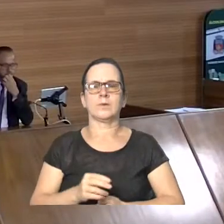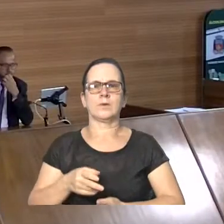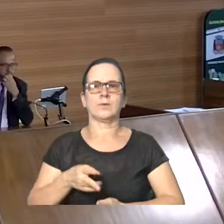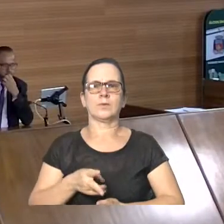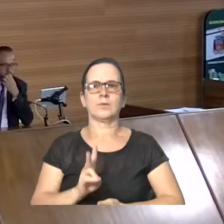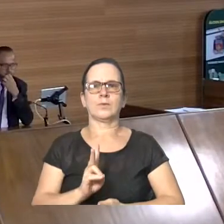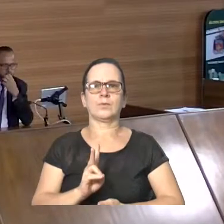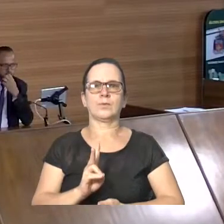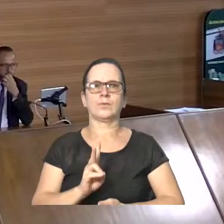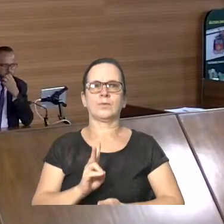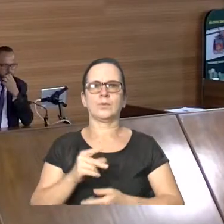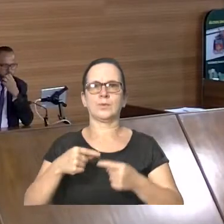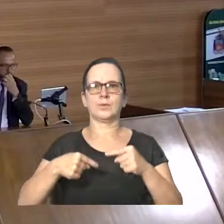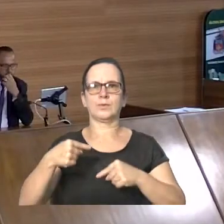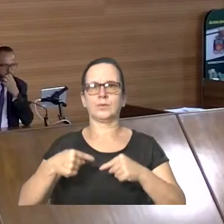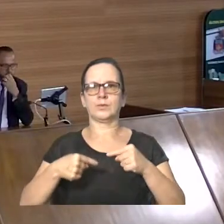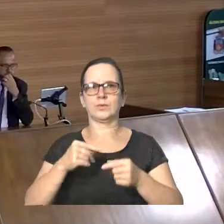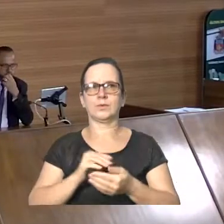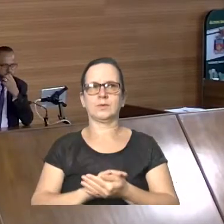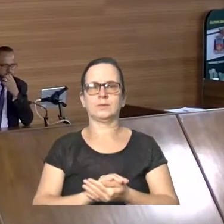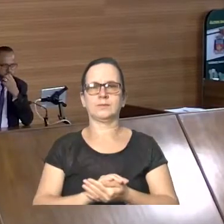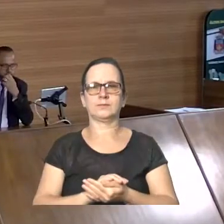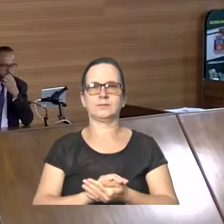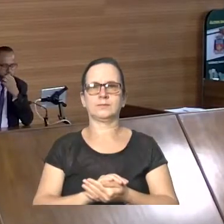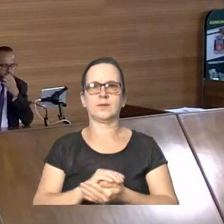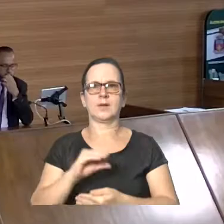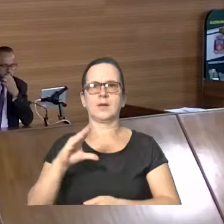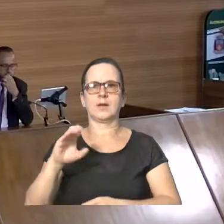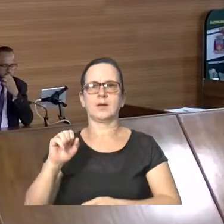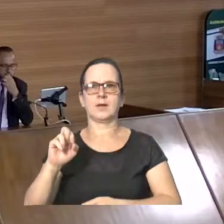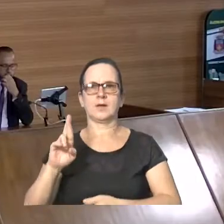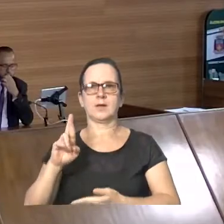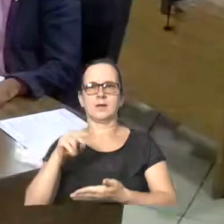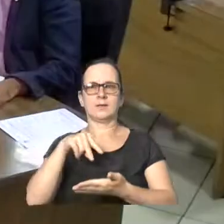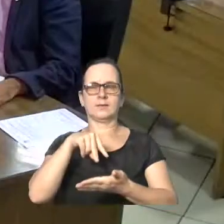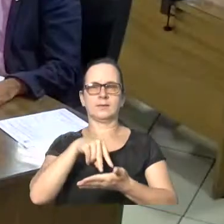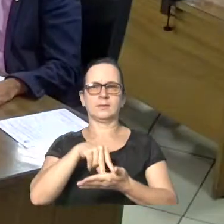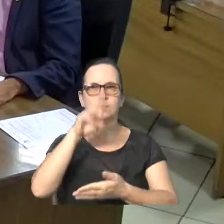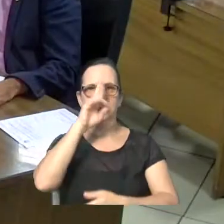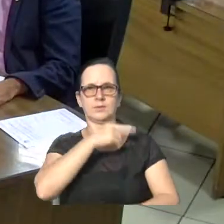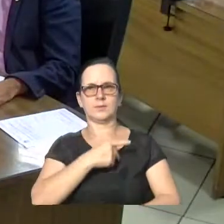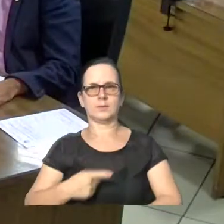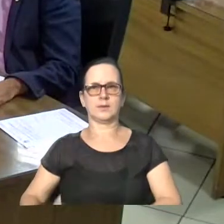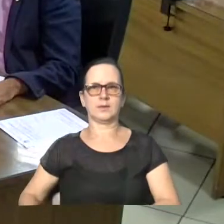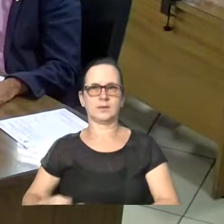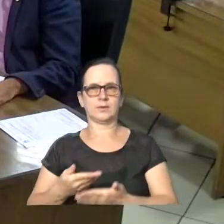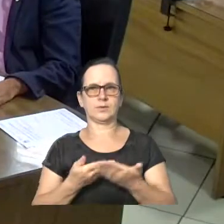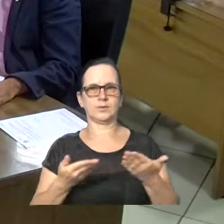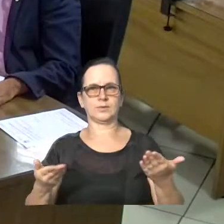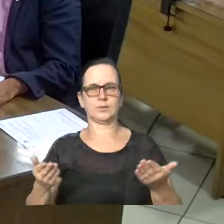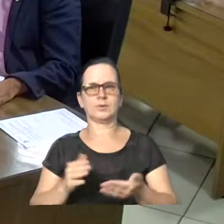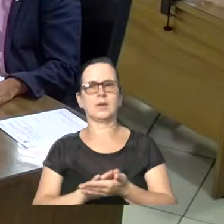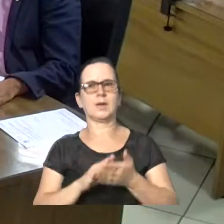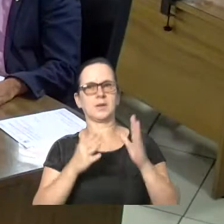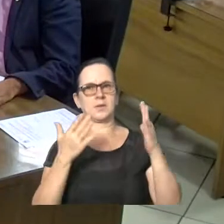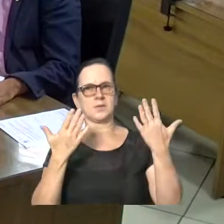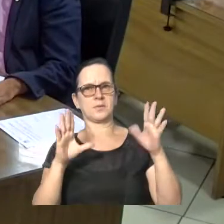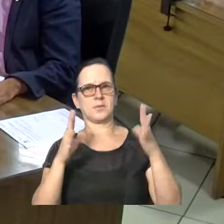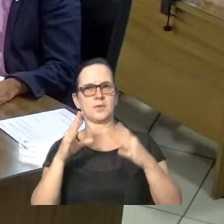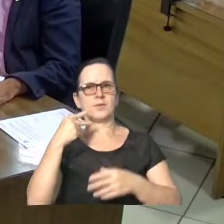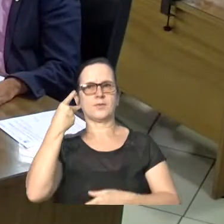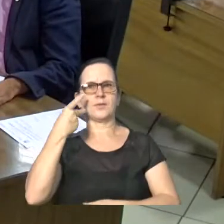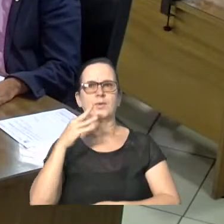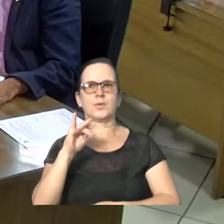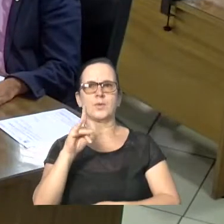Continua em discussão com a palavra, vereador Kleber. Senhor presidente, nobres pares, parabenizar o vereador Tinho